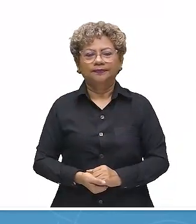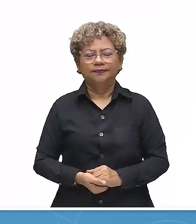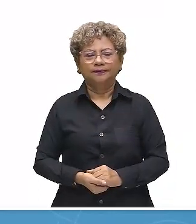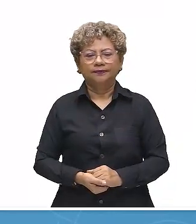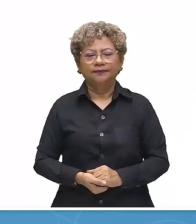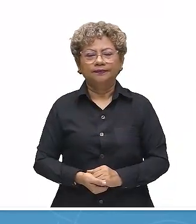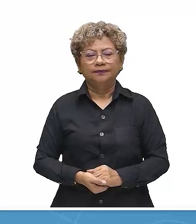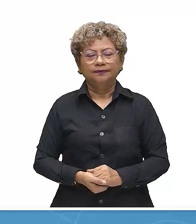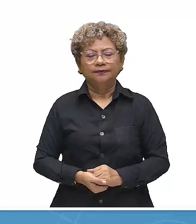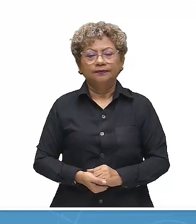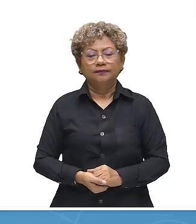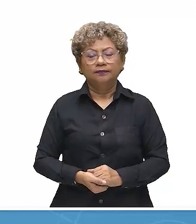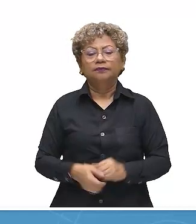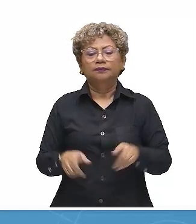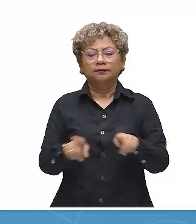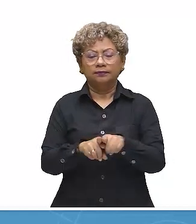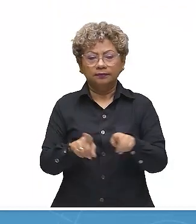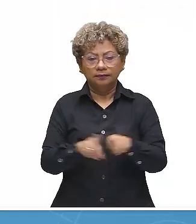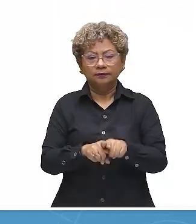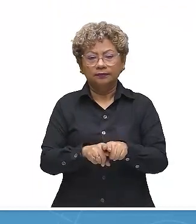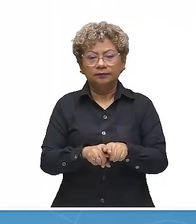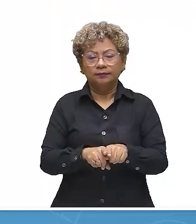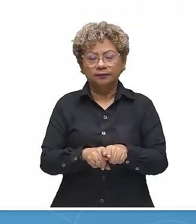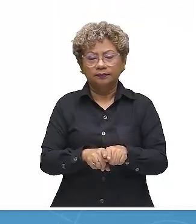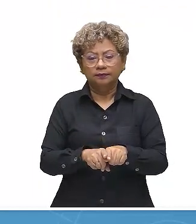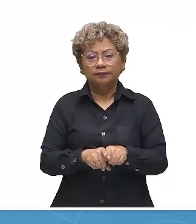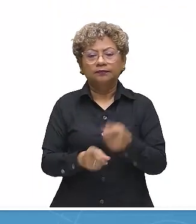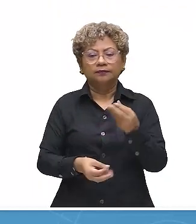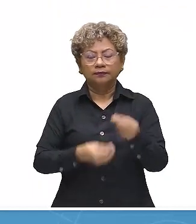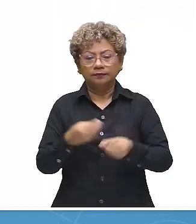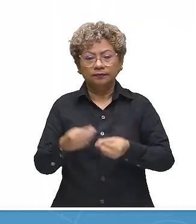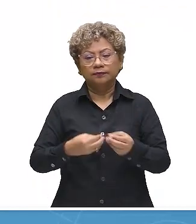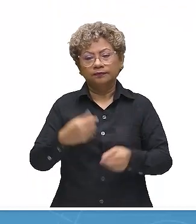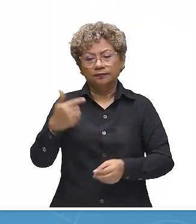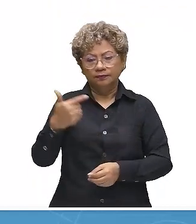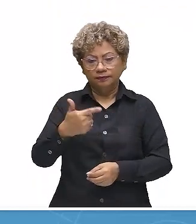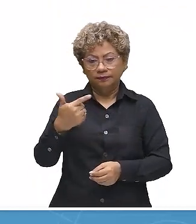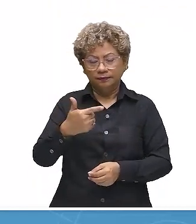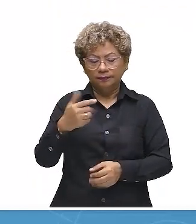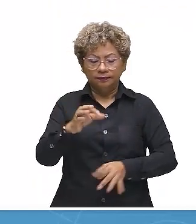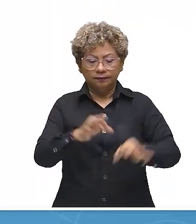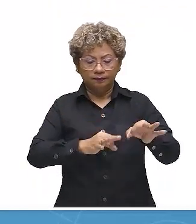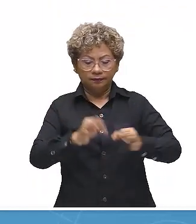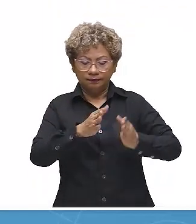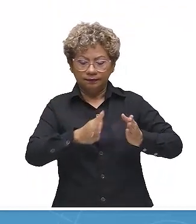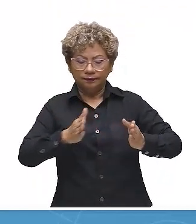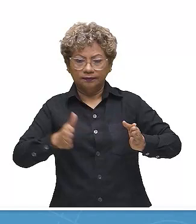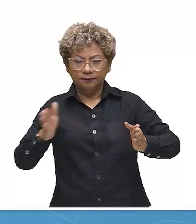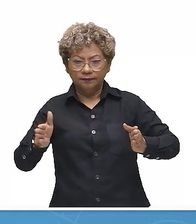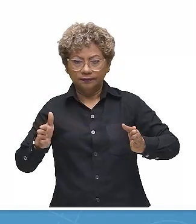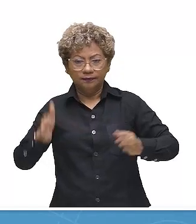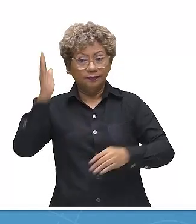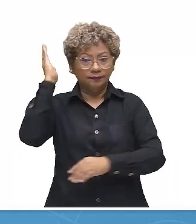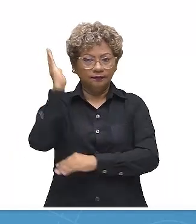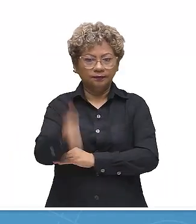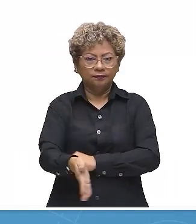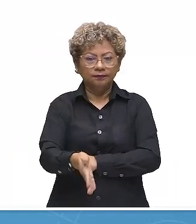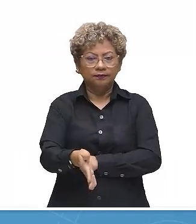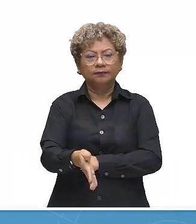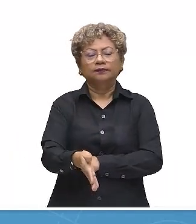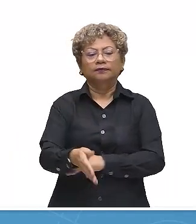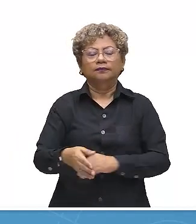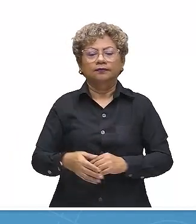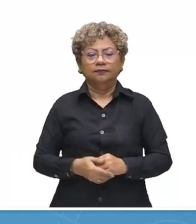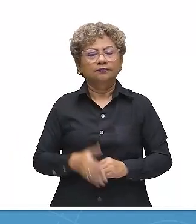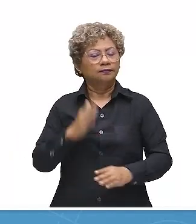E aí também tem a segunda forma, que é a forma direta. A forma direta é quando a gente tem aí